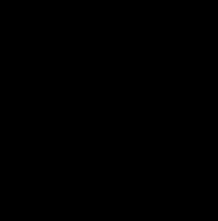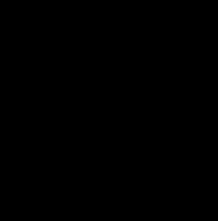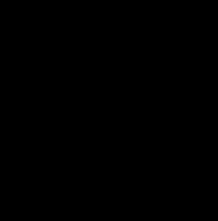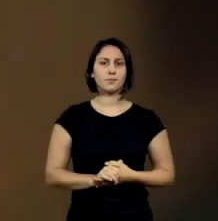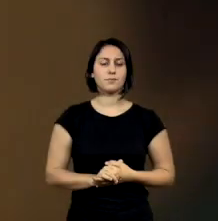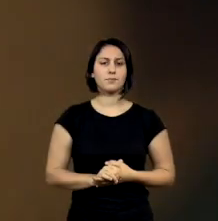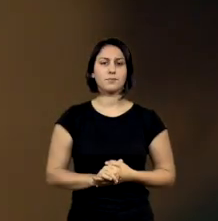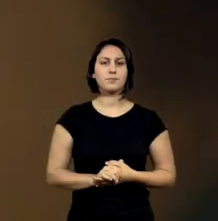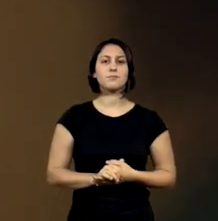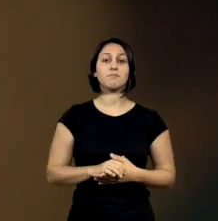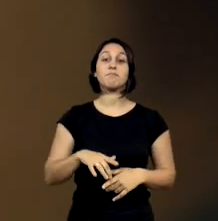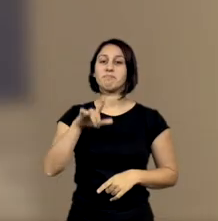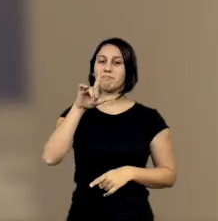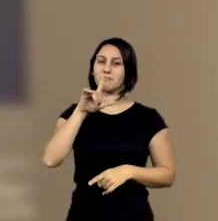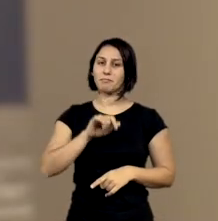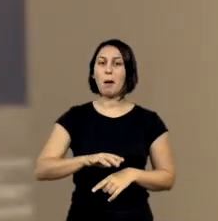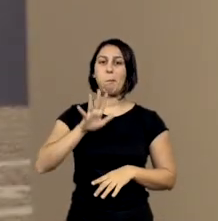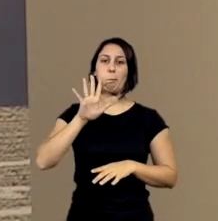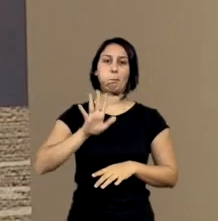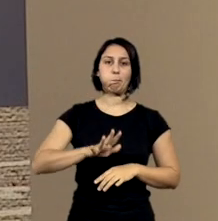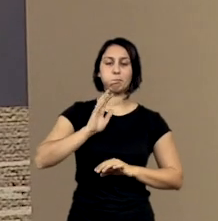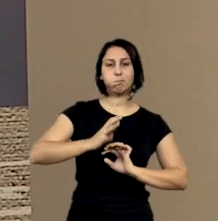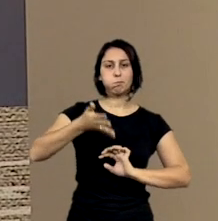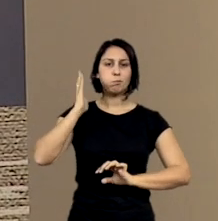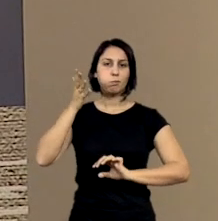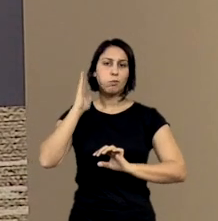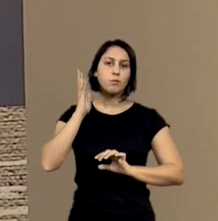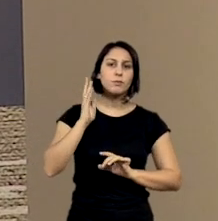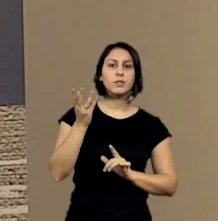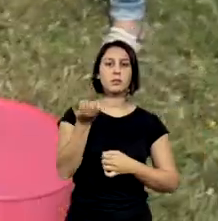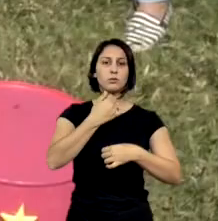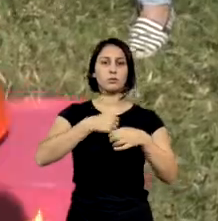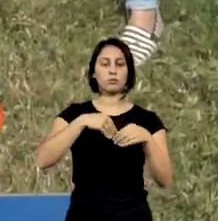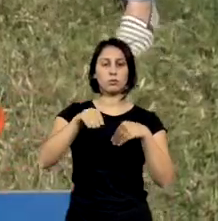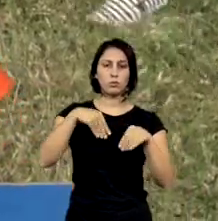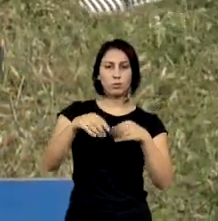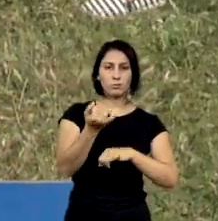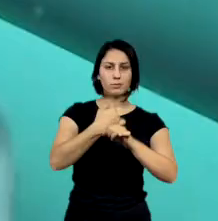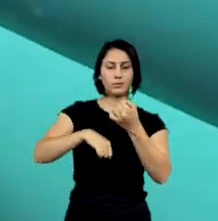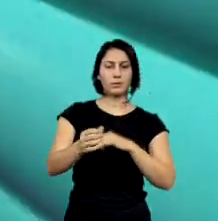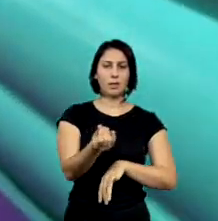e ainda que a inquirição das conferências que a gente jogue motricidade infantil